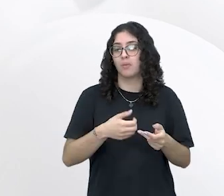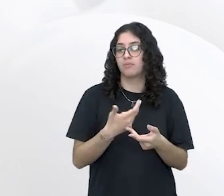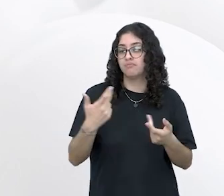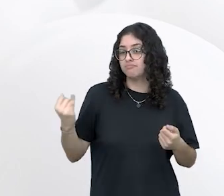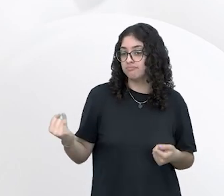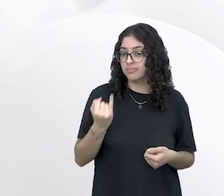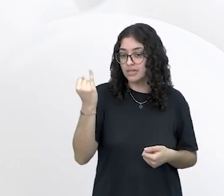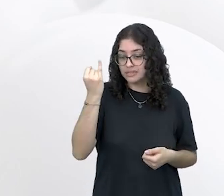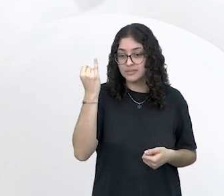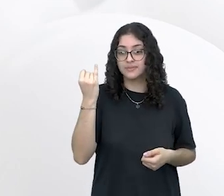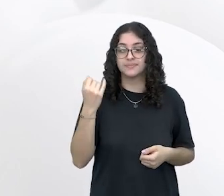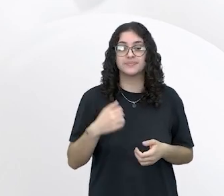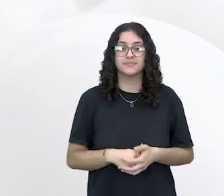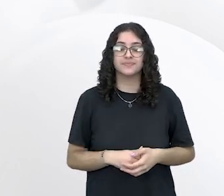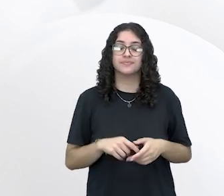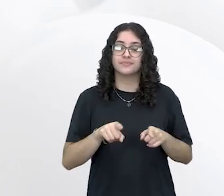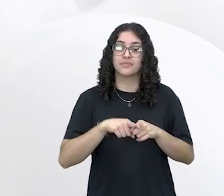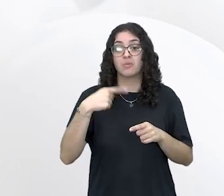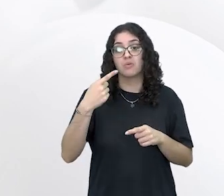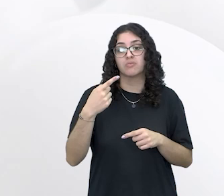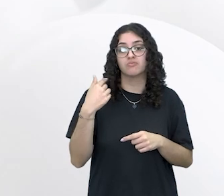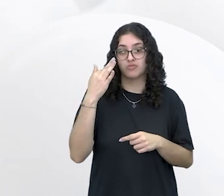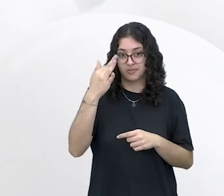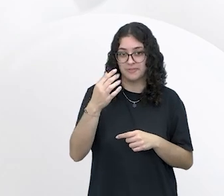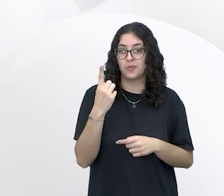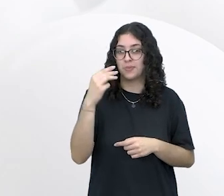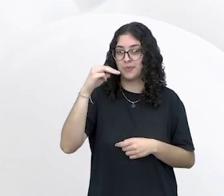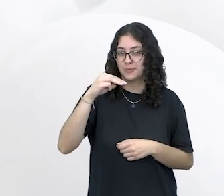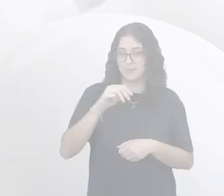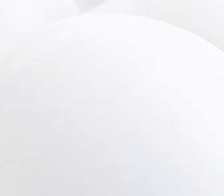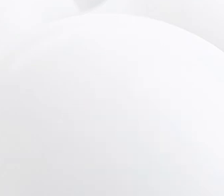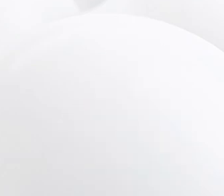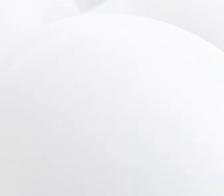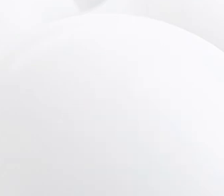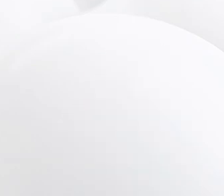né, para revisitar futuramente. Um minutinho aí na tela.